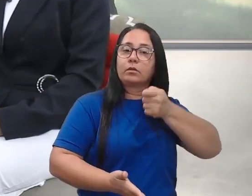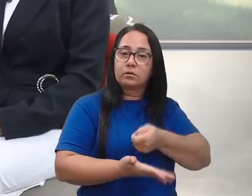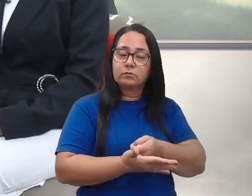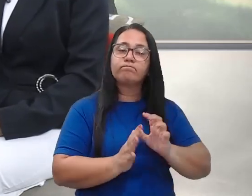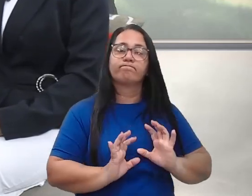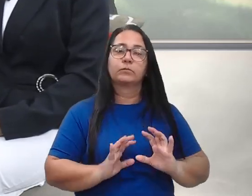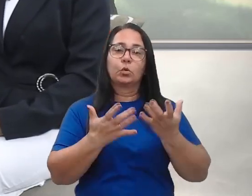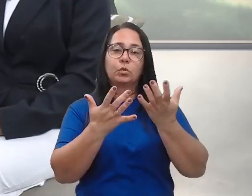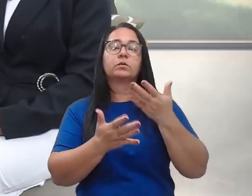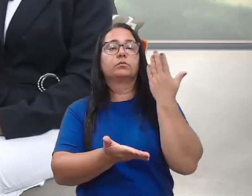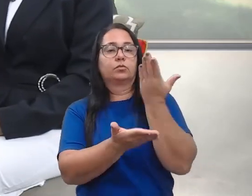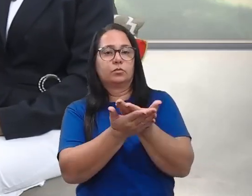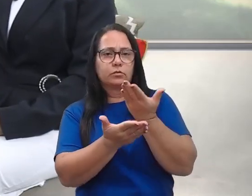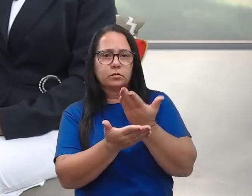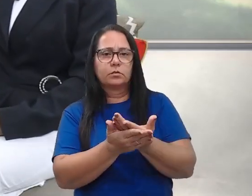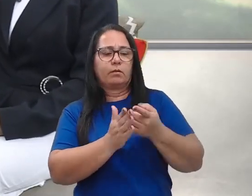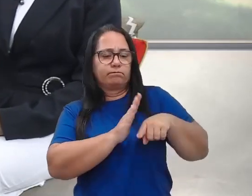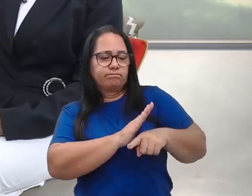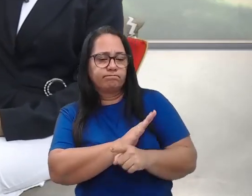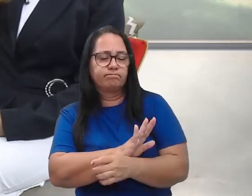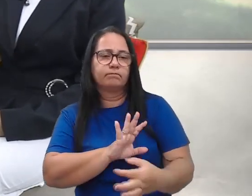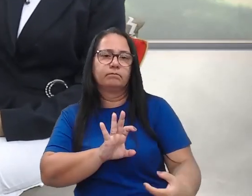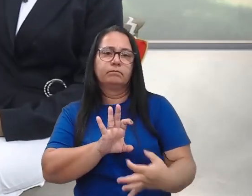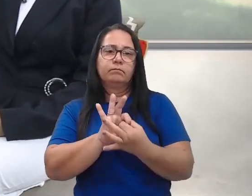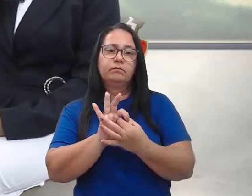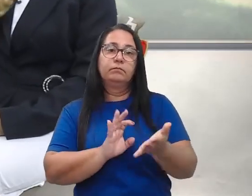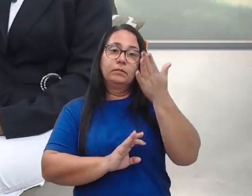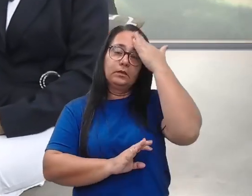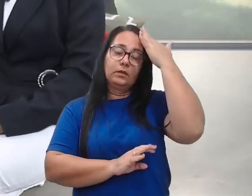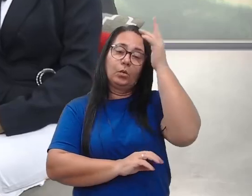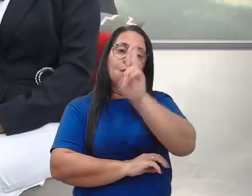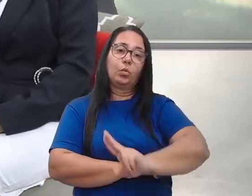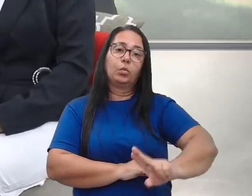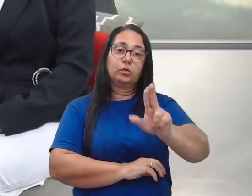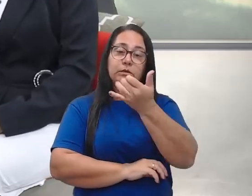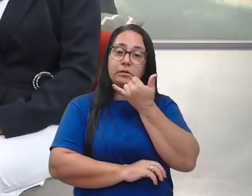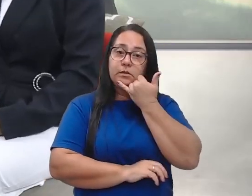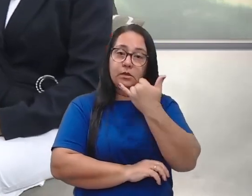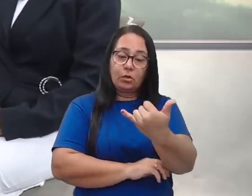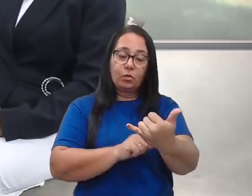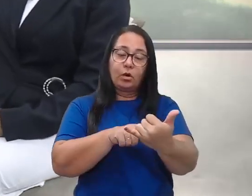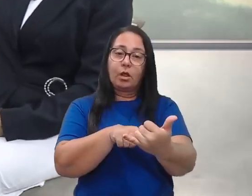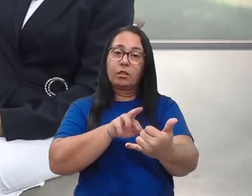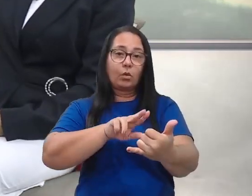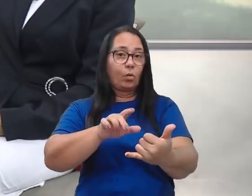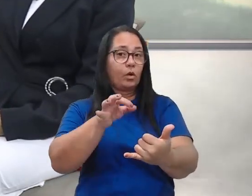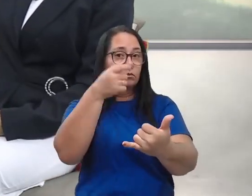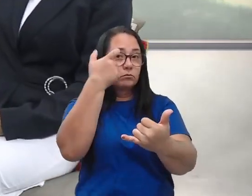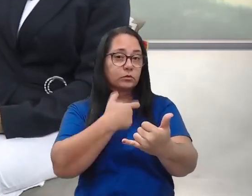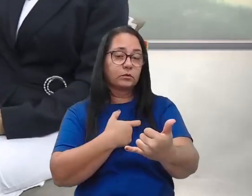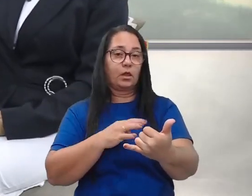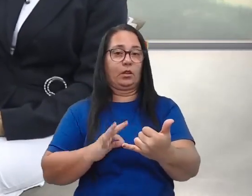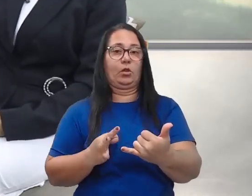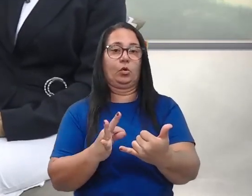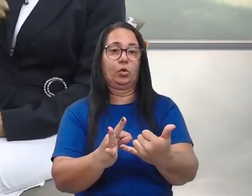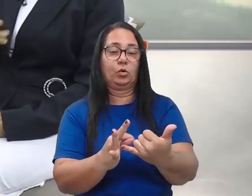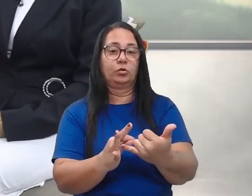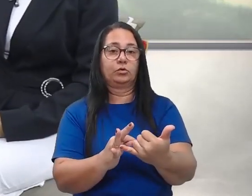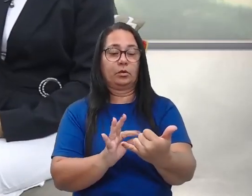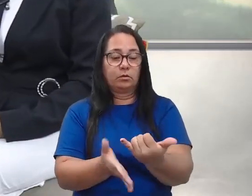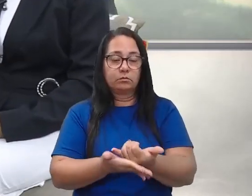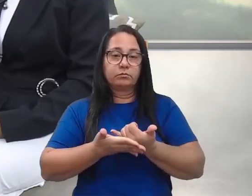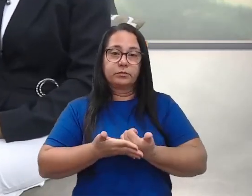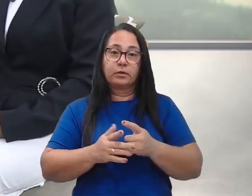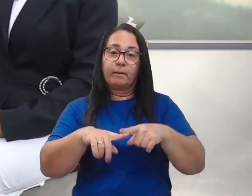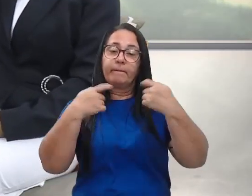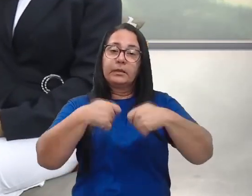se empenhar, entender que usar celular não é ser tecnológico ou estar com a tecnologia em dia. Você tem que entender para que